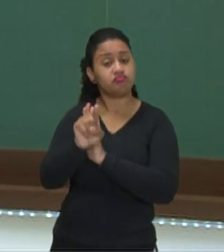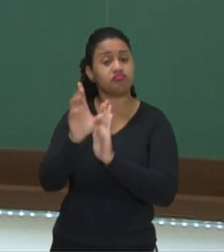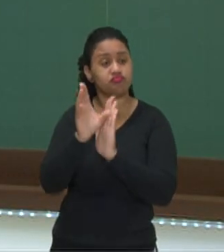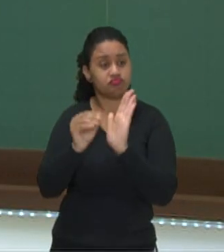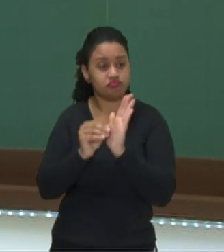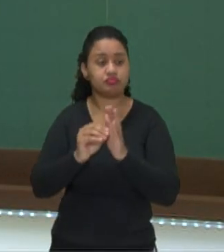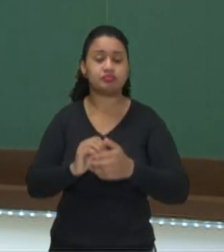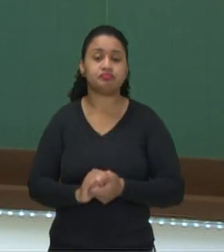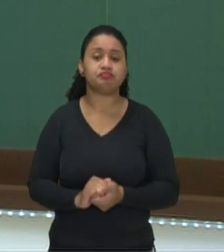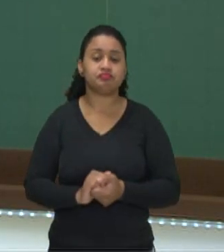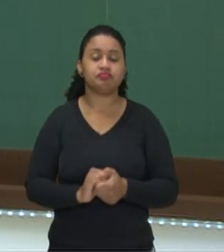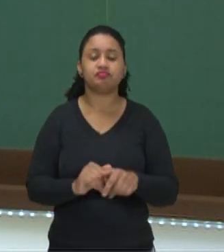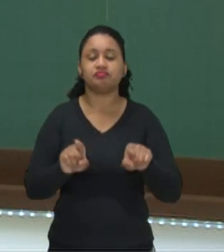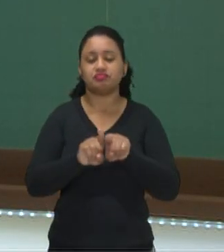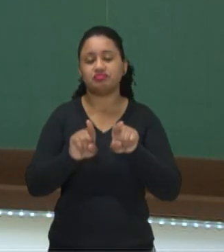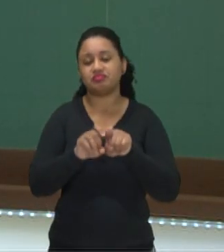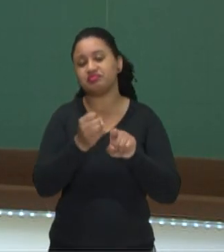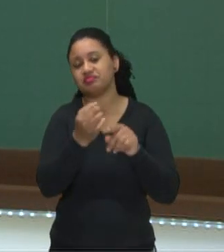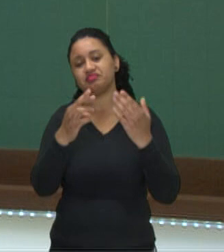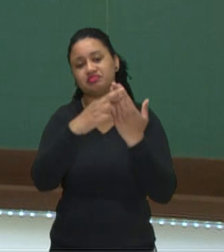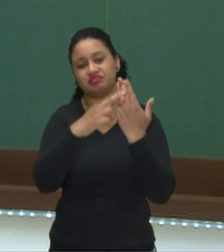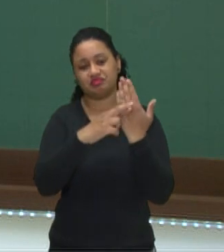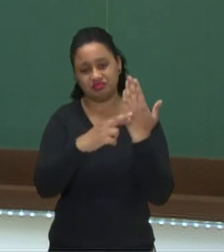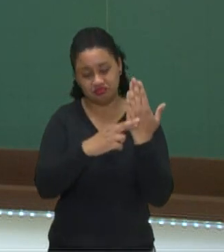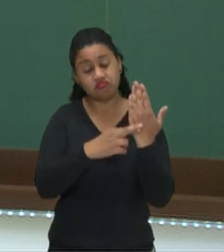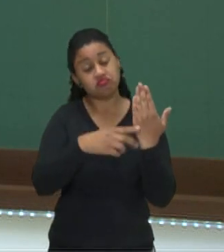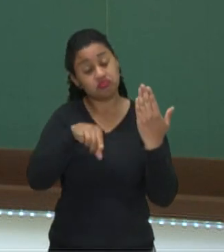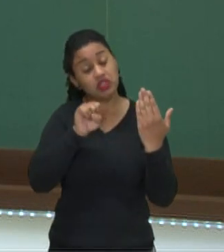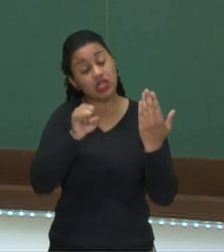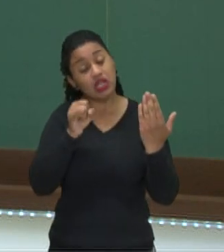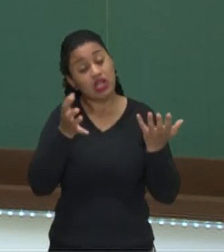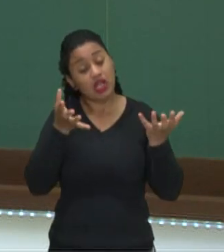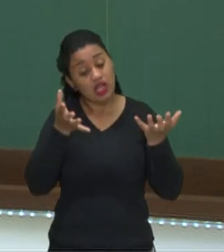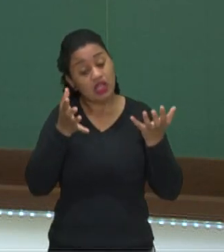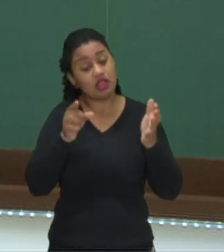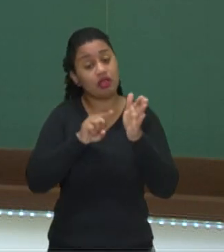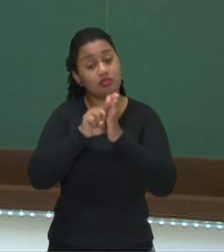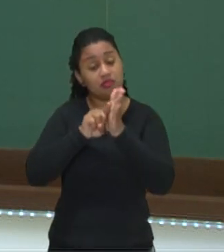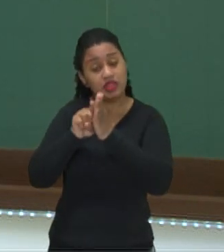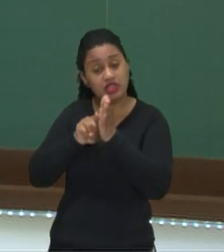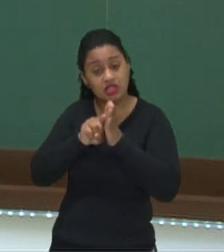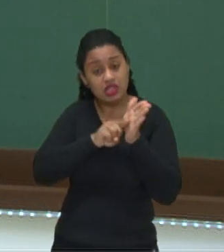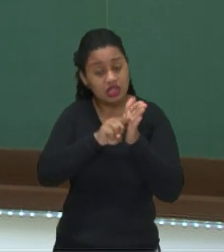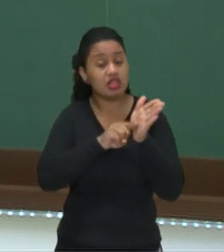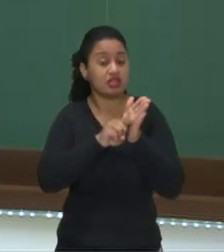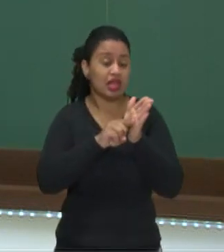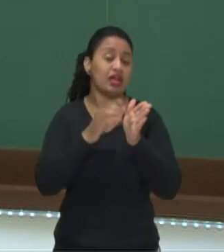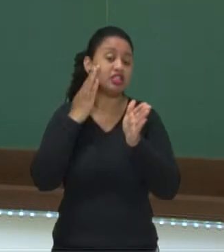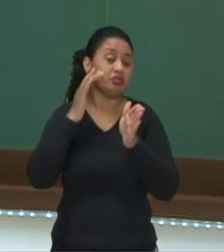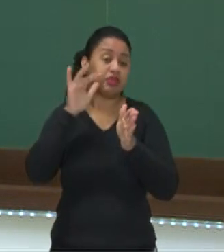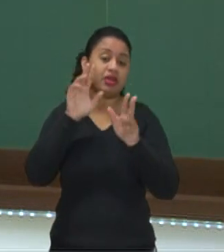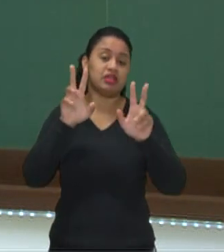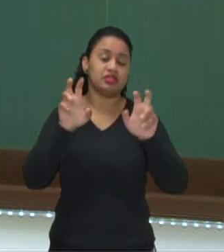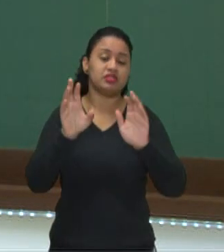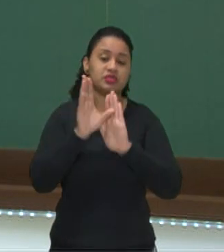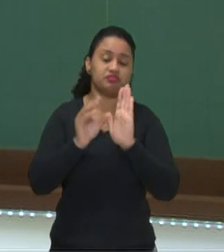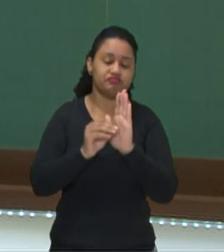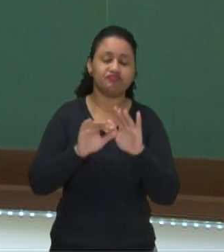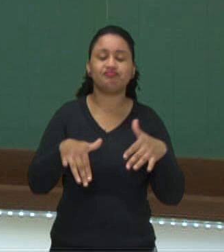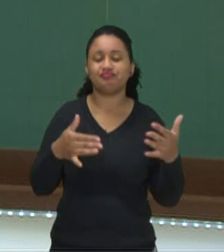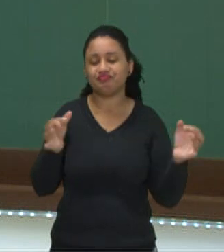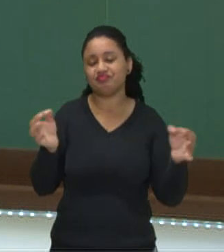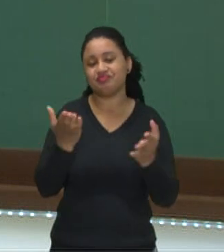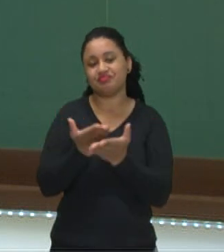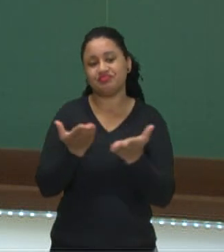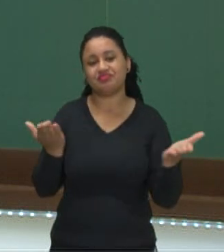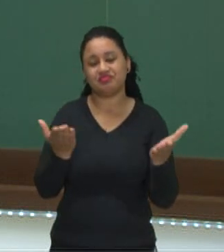assunto. Algumas referências para quem quiser buscar conhecer também um pouquinho mais sobre esse assunto. E é isso,